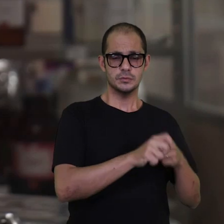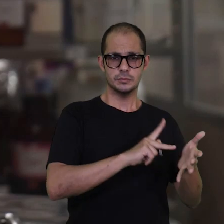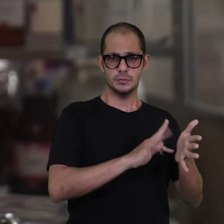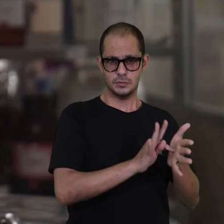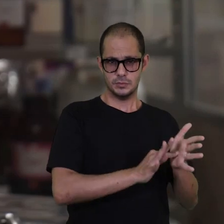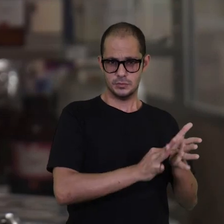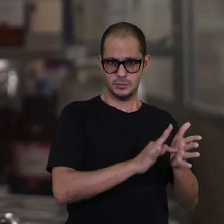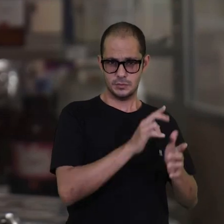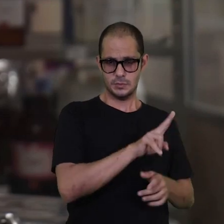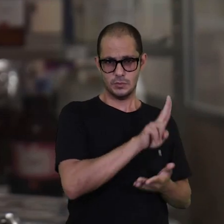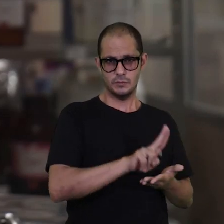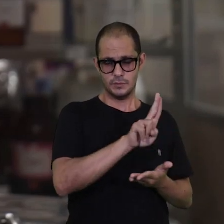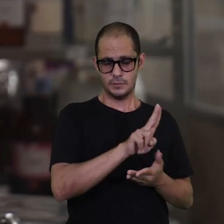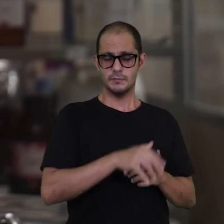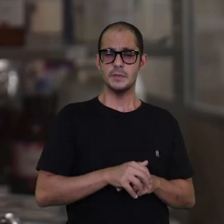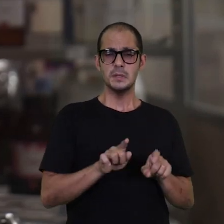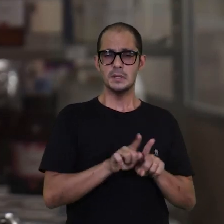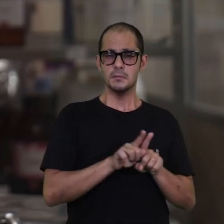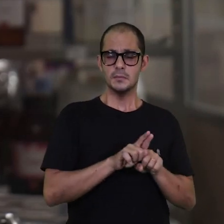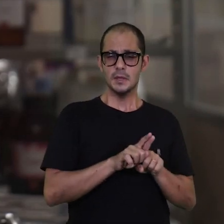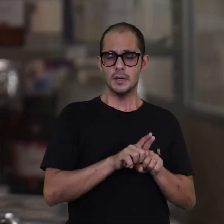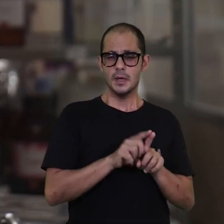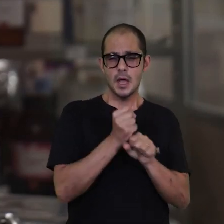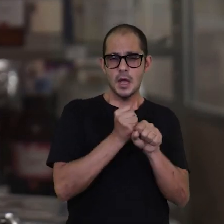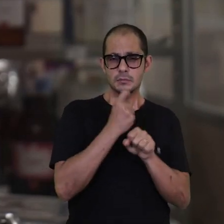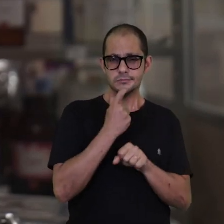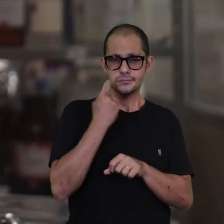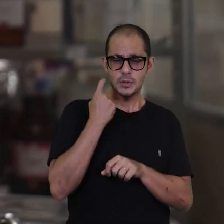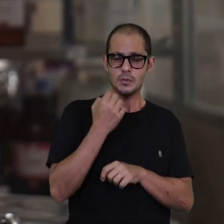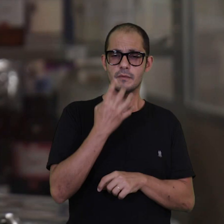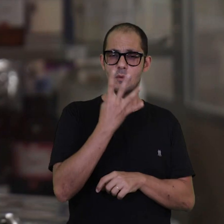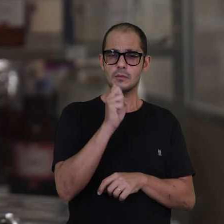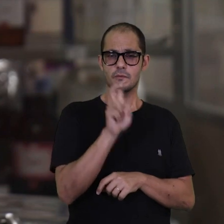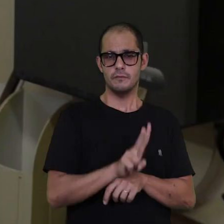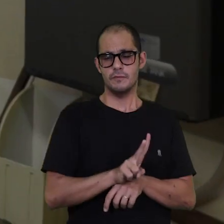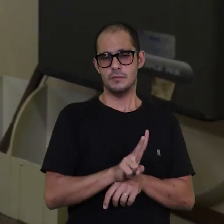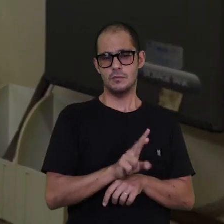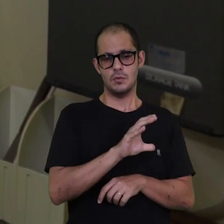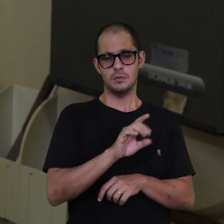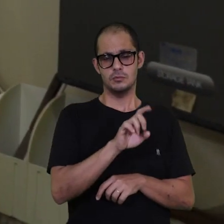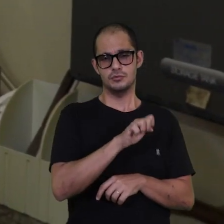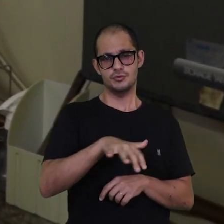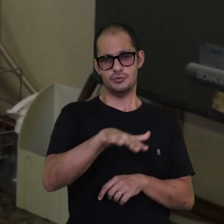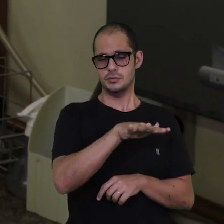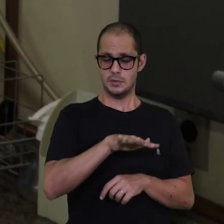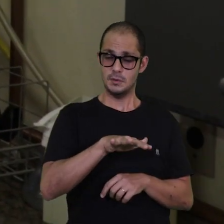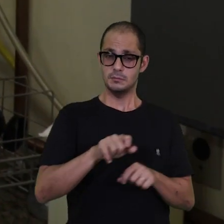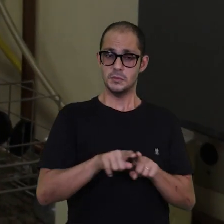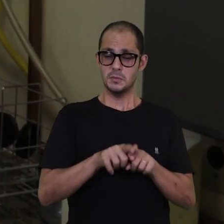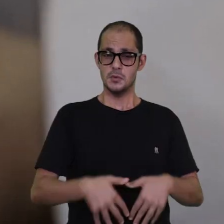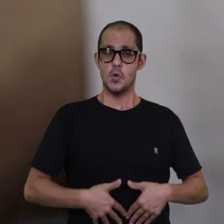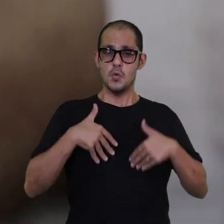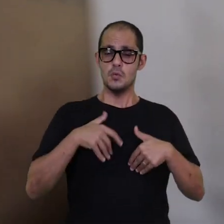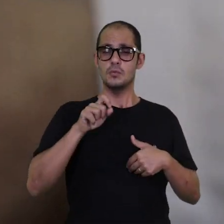gestão de sindicato da universidade e mais recentemente eu fiz parte de 4 mandatos como coordenador geral e com coisa que eu me orgulho muito